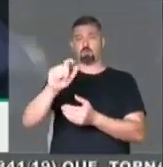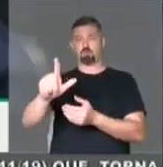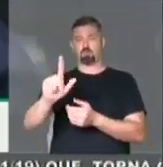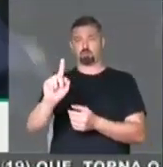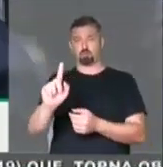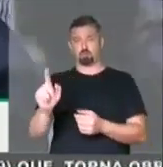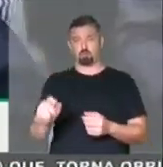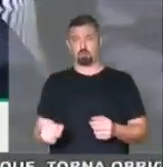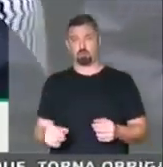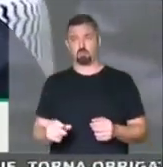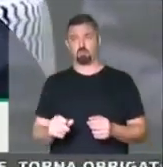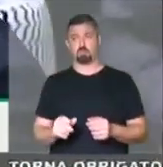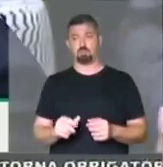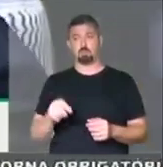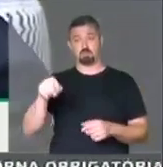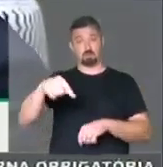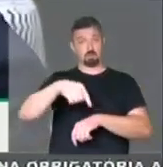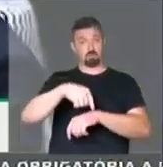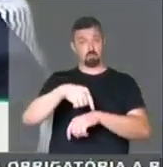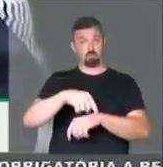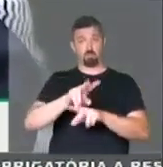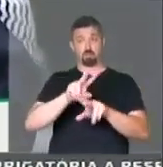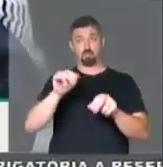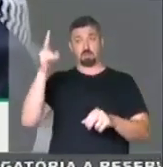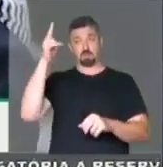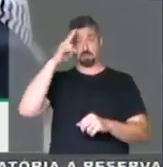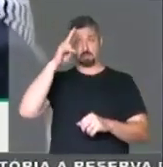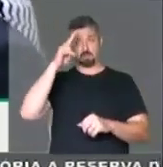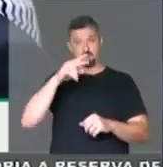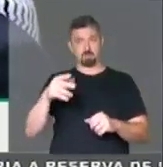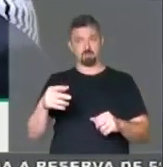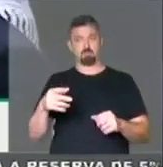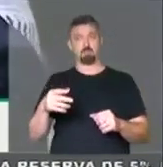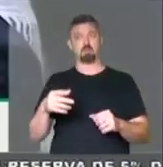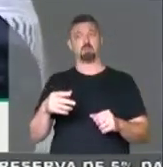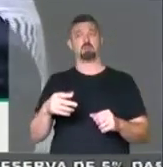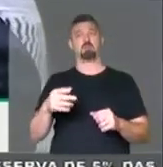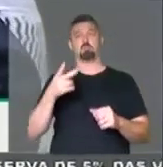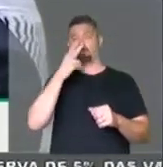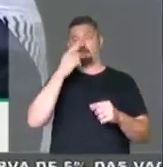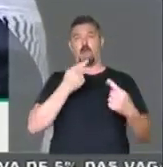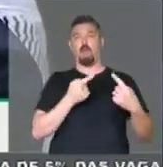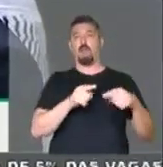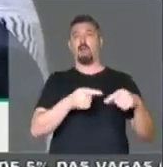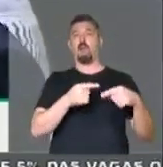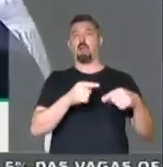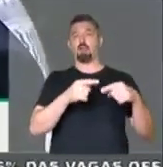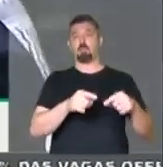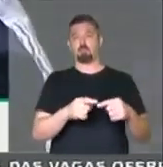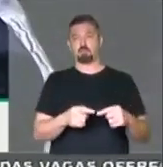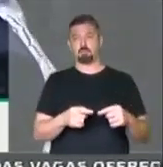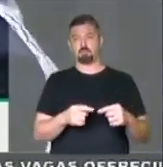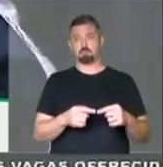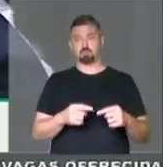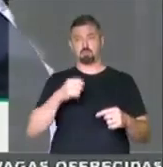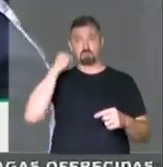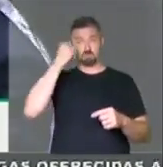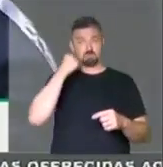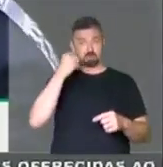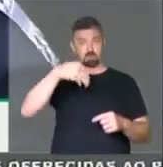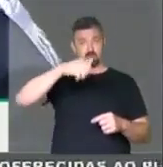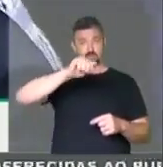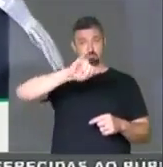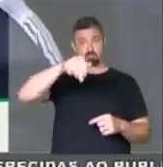PSOL naquele momento, mas que se lembraria agora fazendo um tipo de chantagem com o